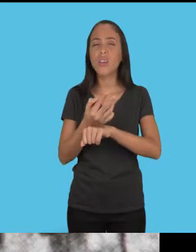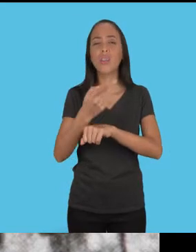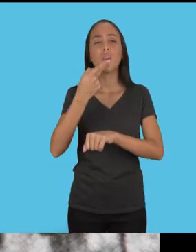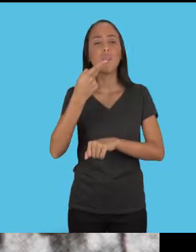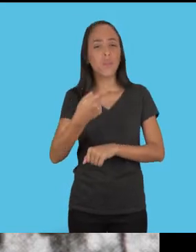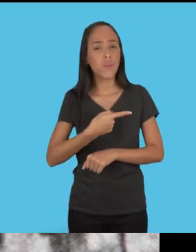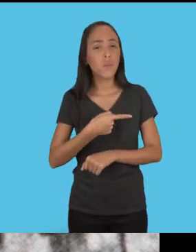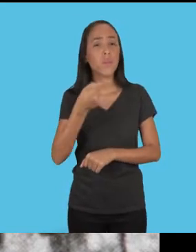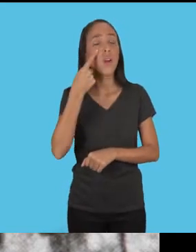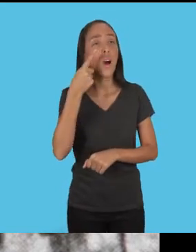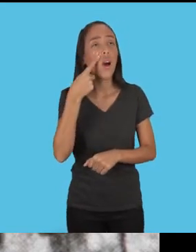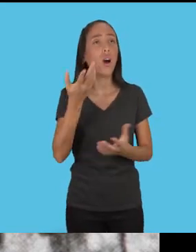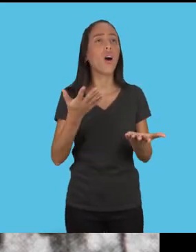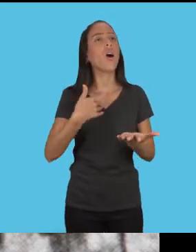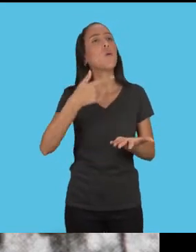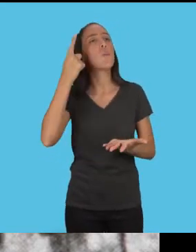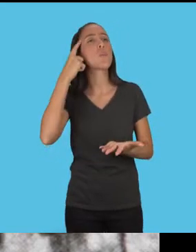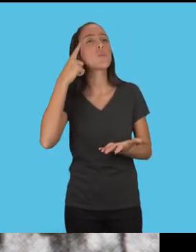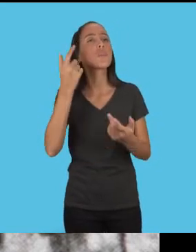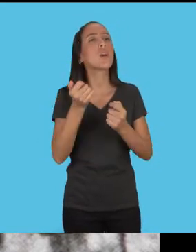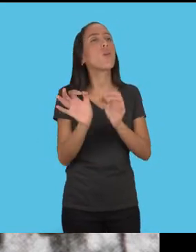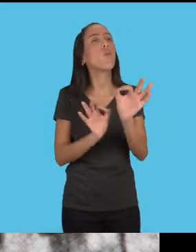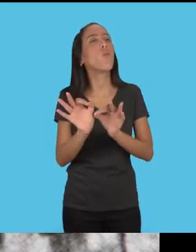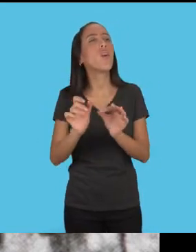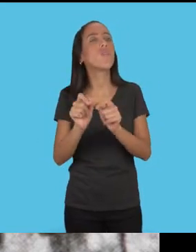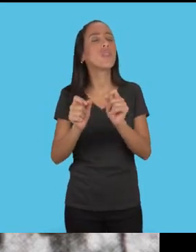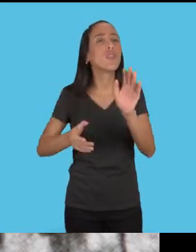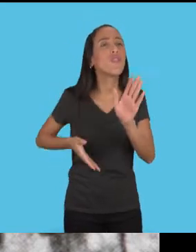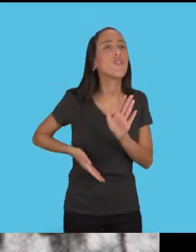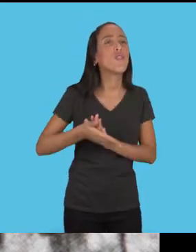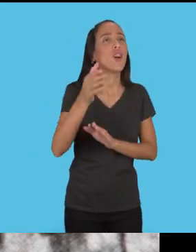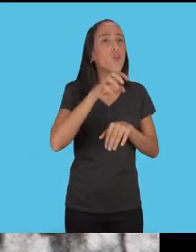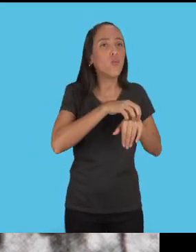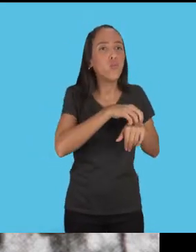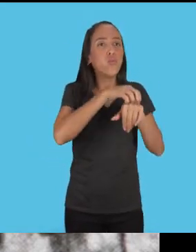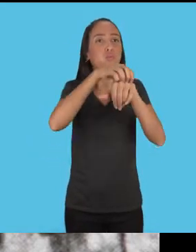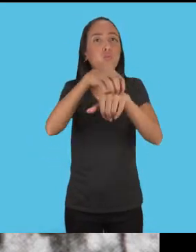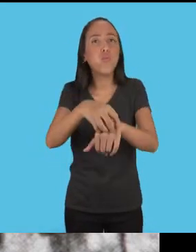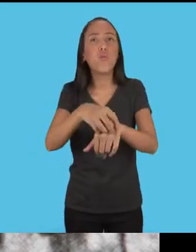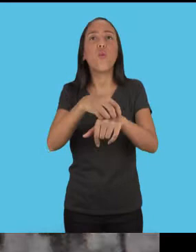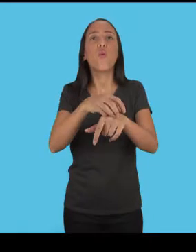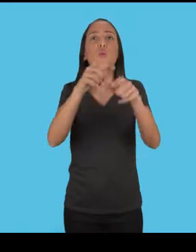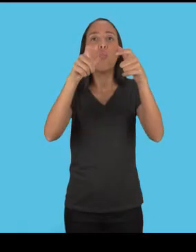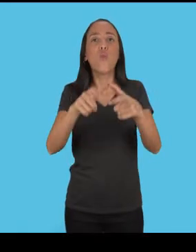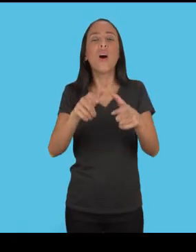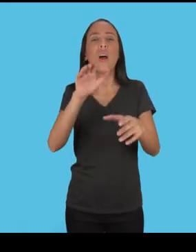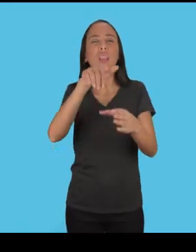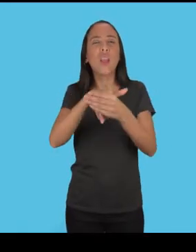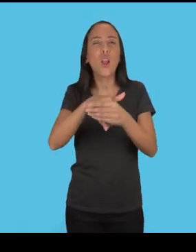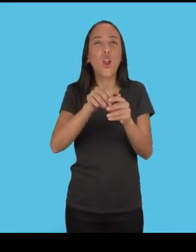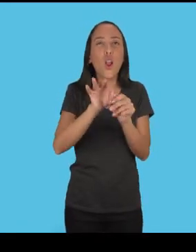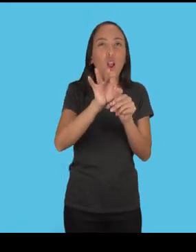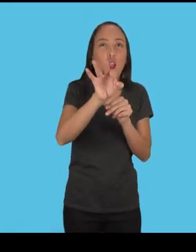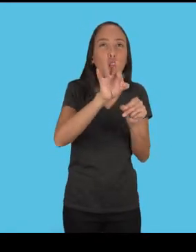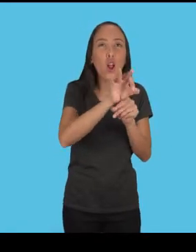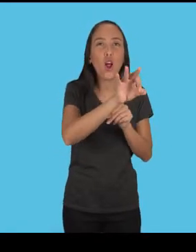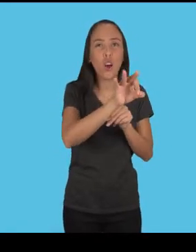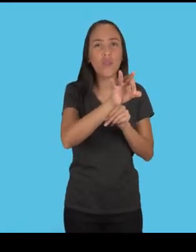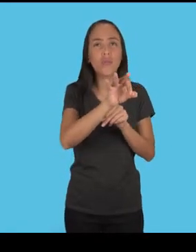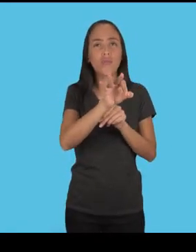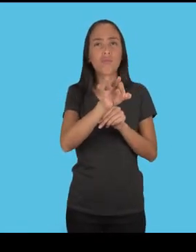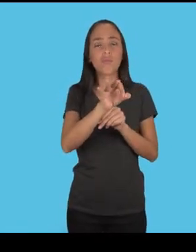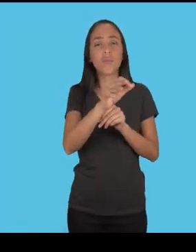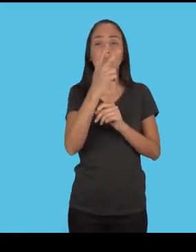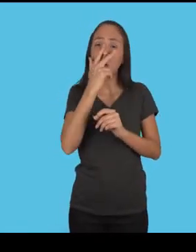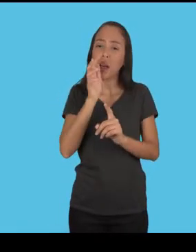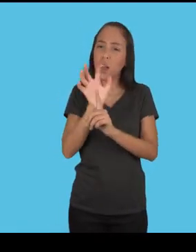disseram: nós estávamos pensando em organizar uma excursão para fazer inquéritos no interior. Eles estavam muito influenciados pelos nossos